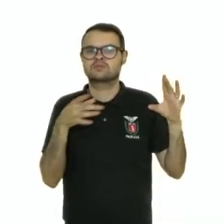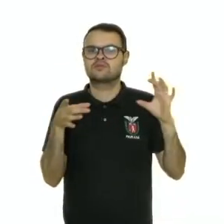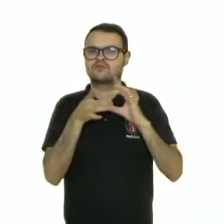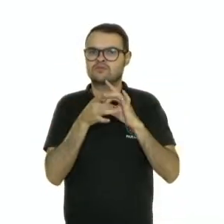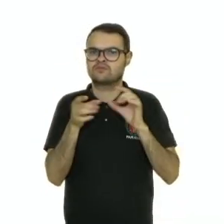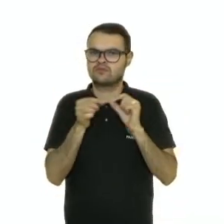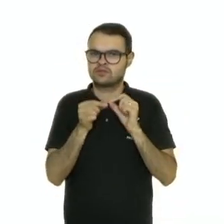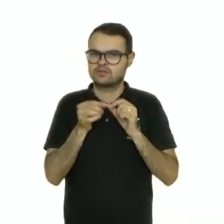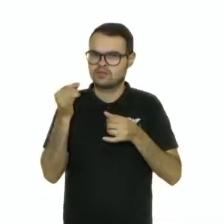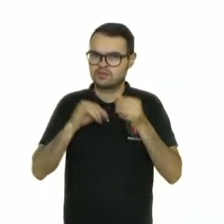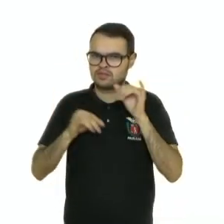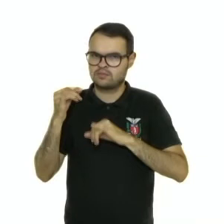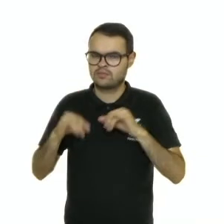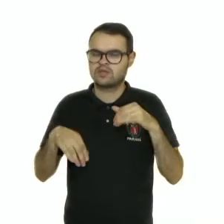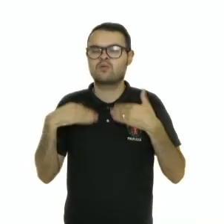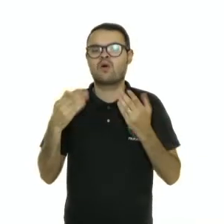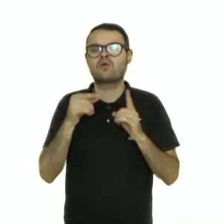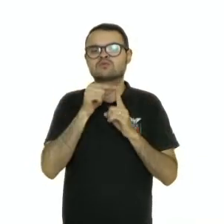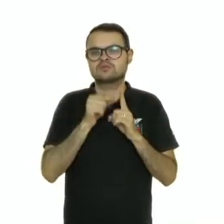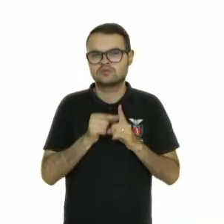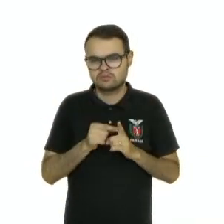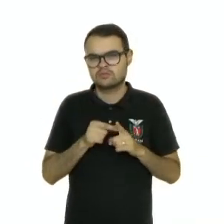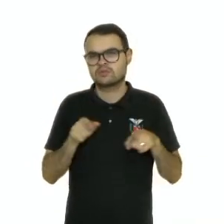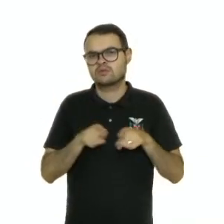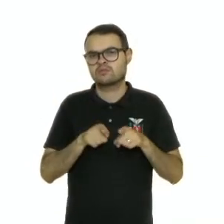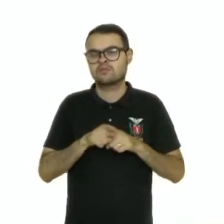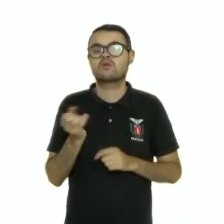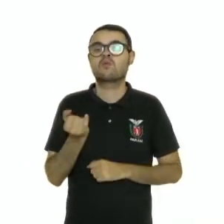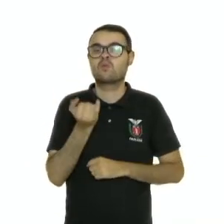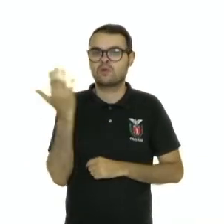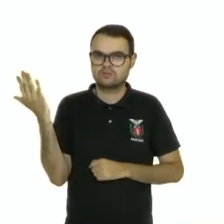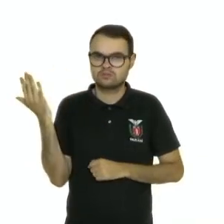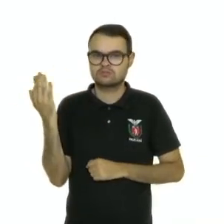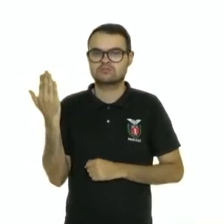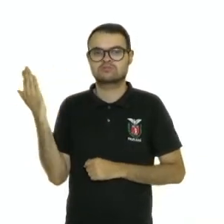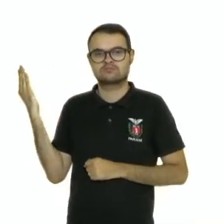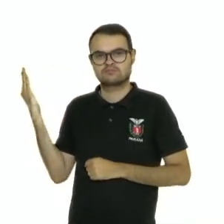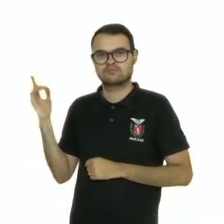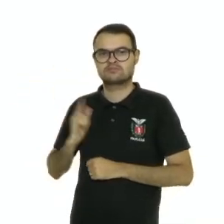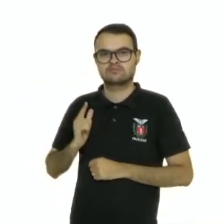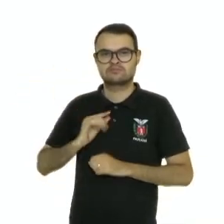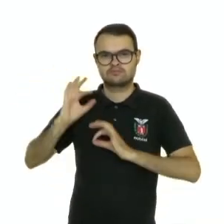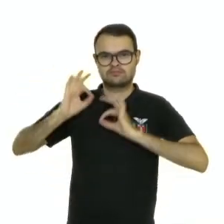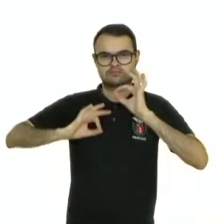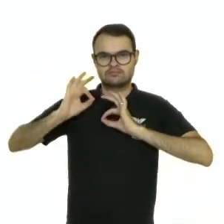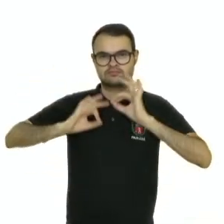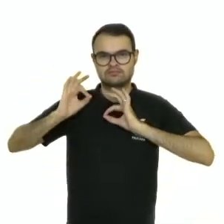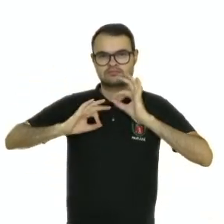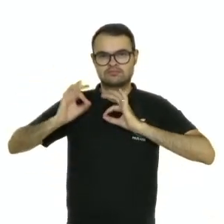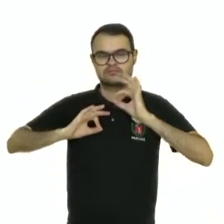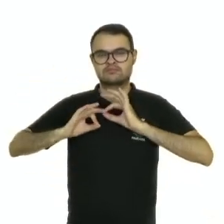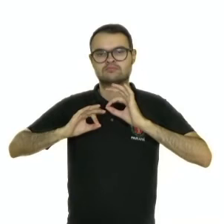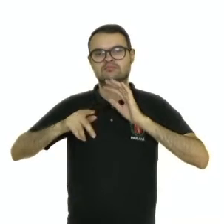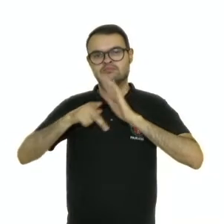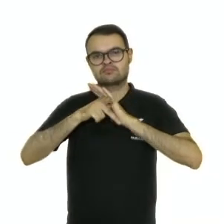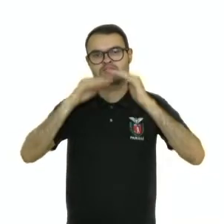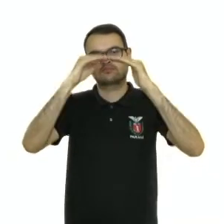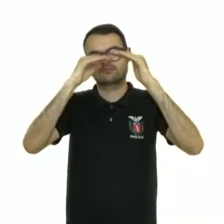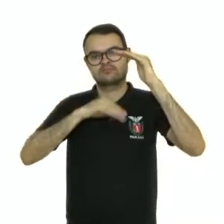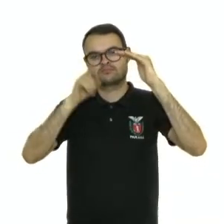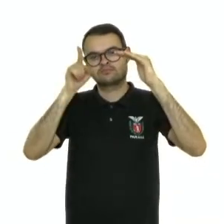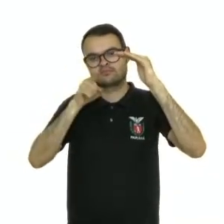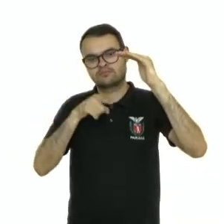ligações químicas, qual o tipo e a quantidade. E aqui a gente tem montado então, né, a diagrama